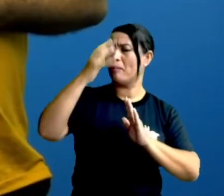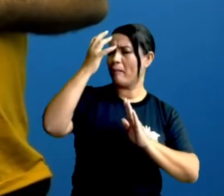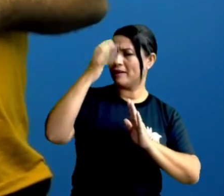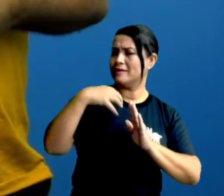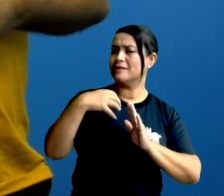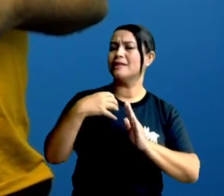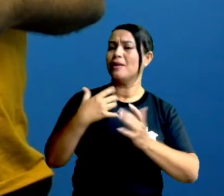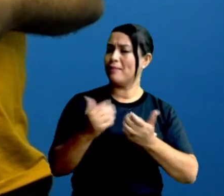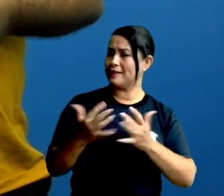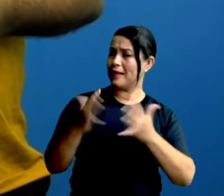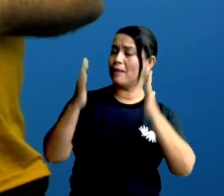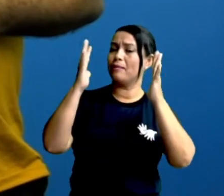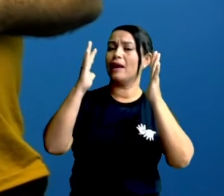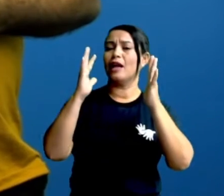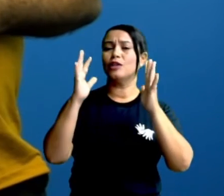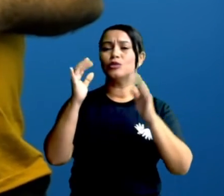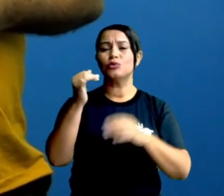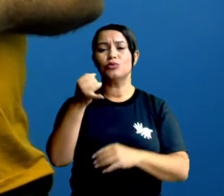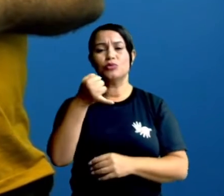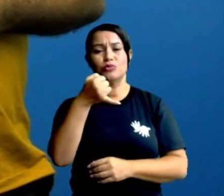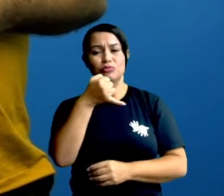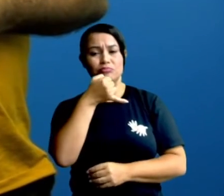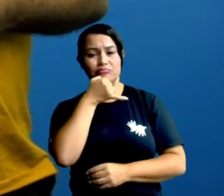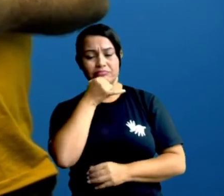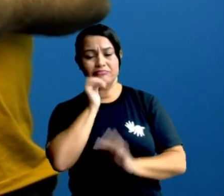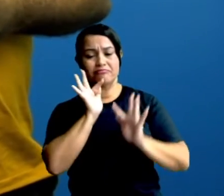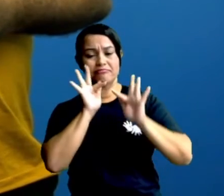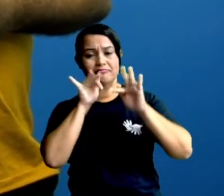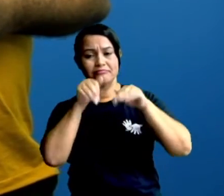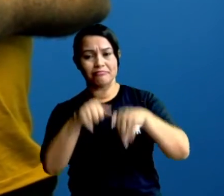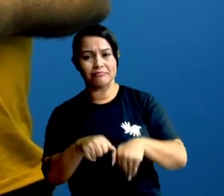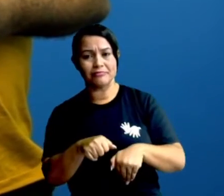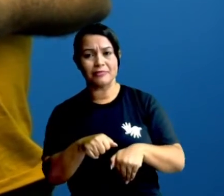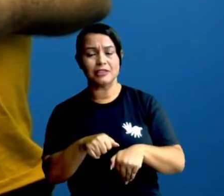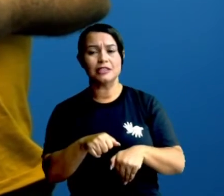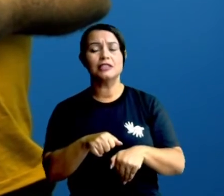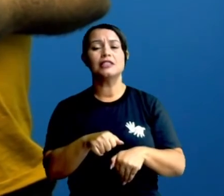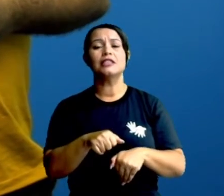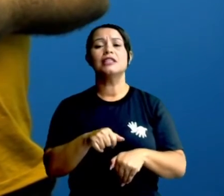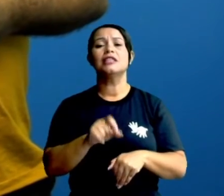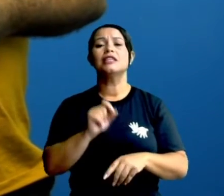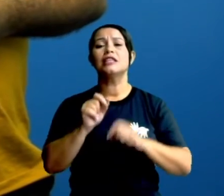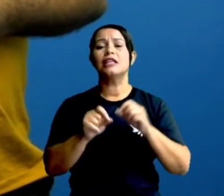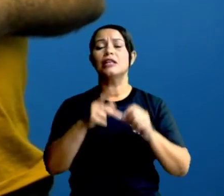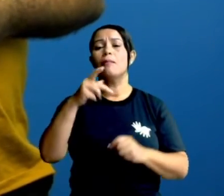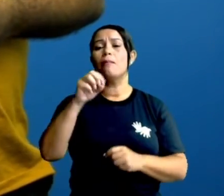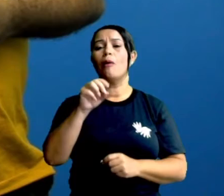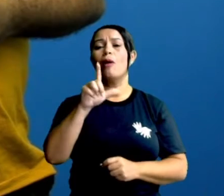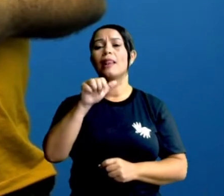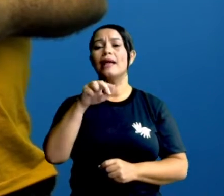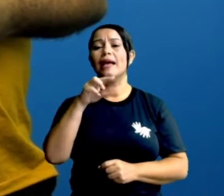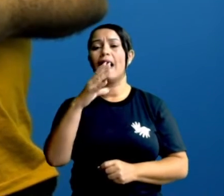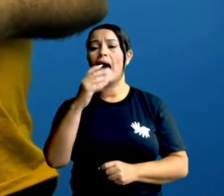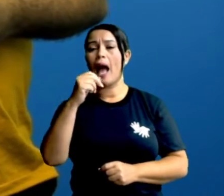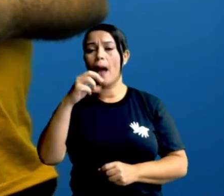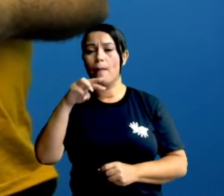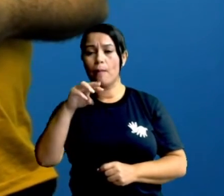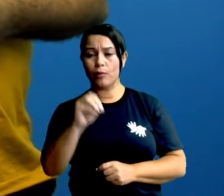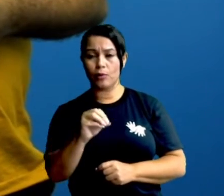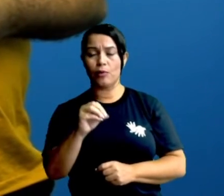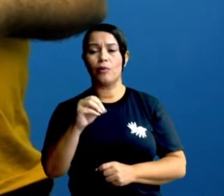celebrado, O Triste Fim de Policarpo Quaresma, onde esse protagonista ele